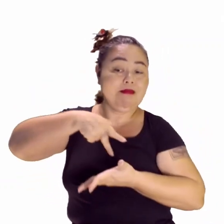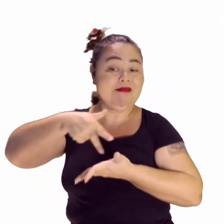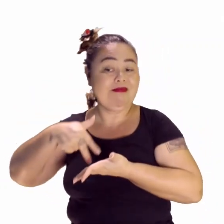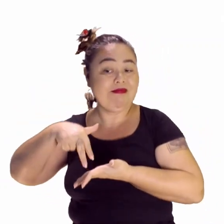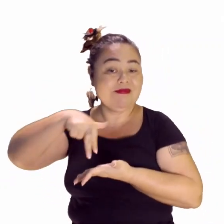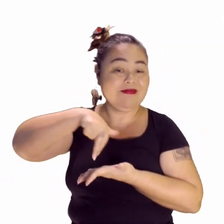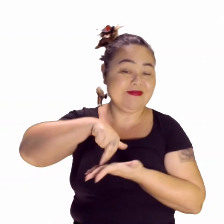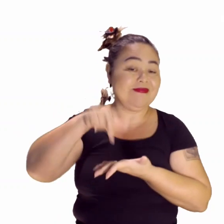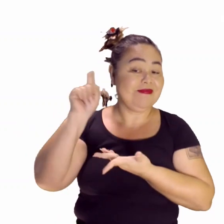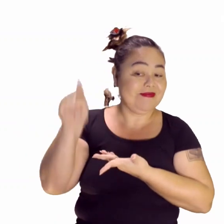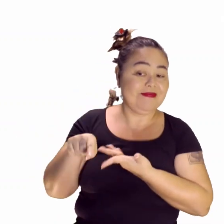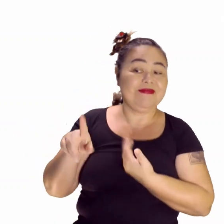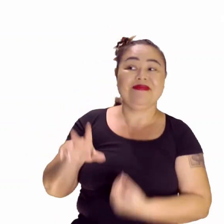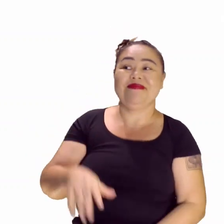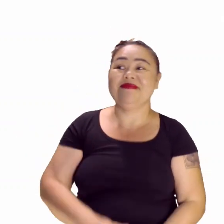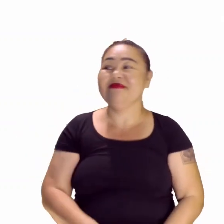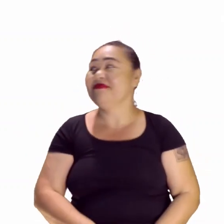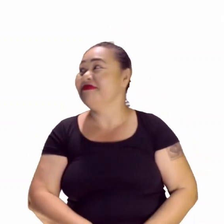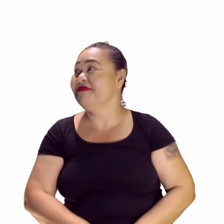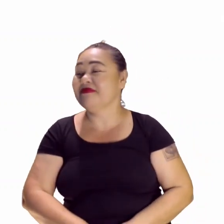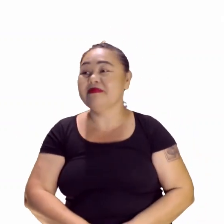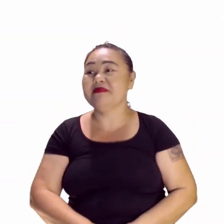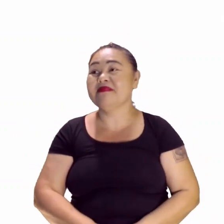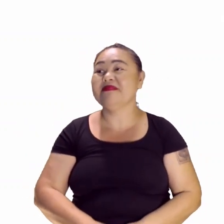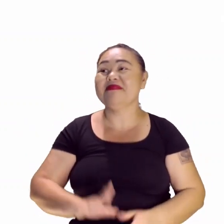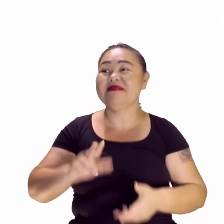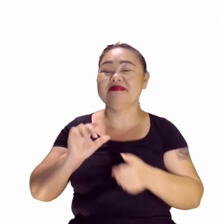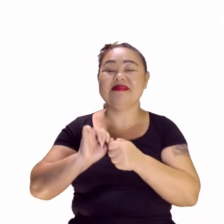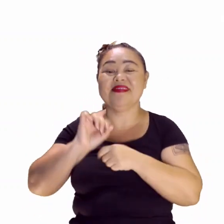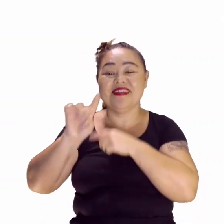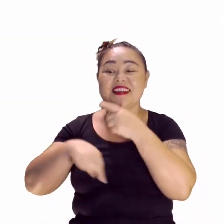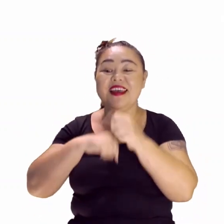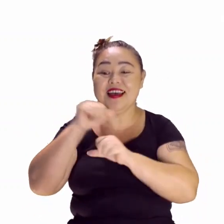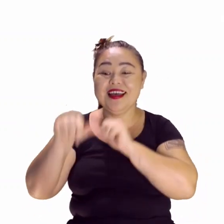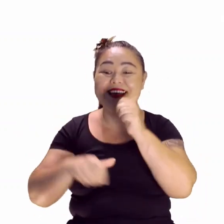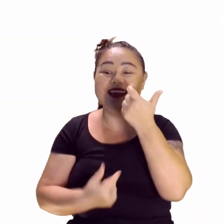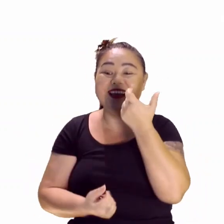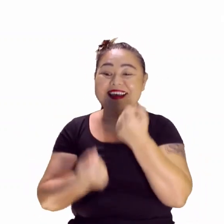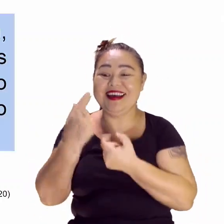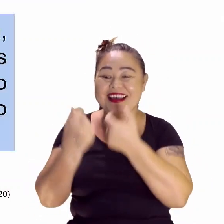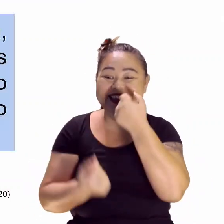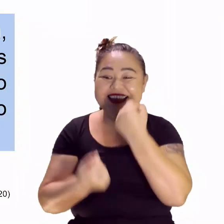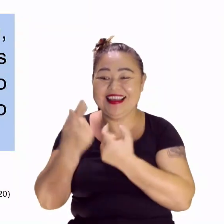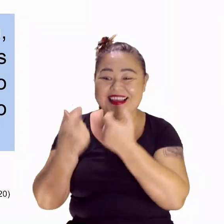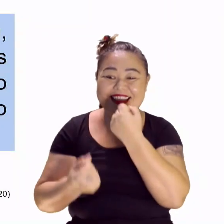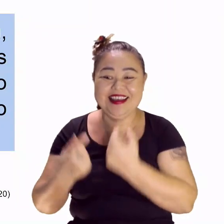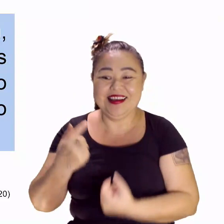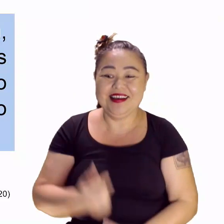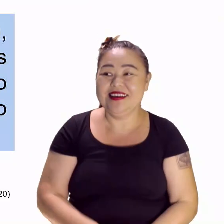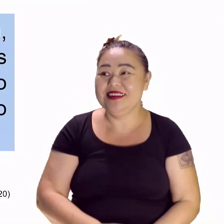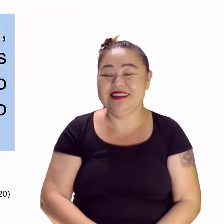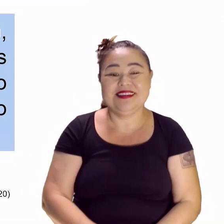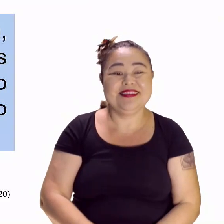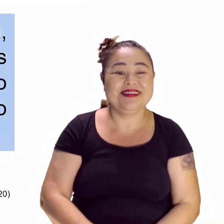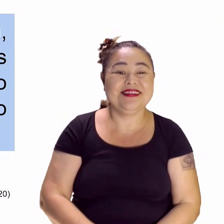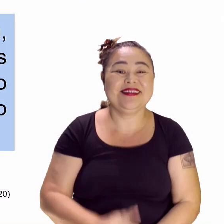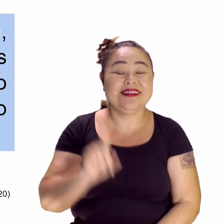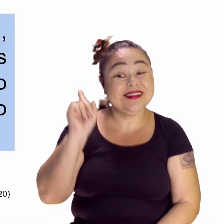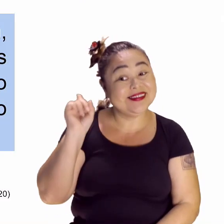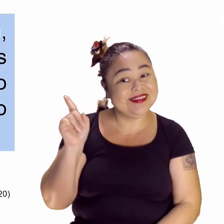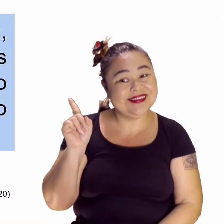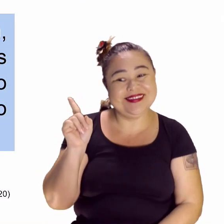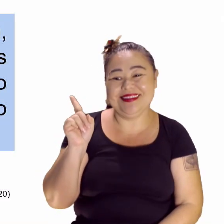moderno beleza Olha só porque ele vai virar pipoca tá certo então